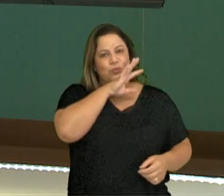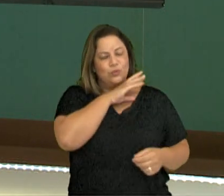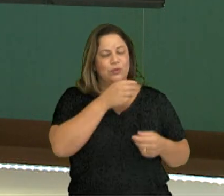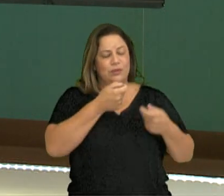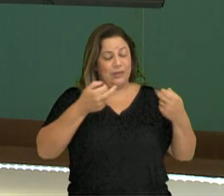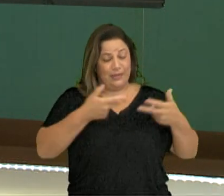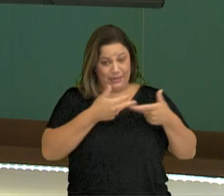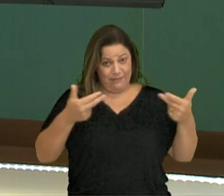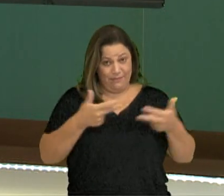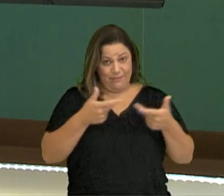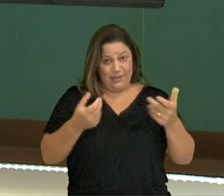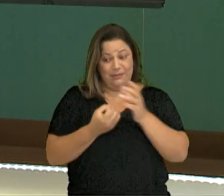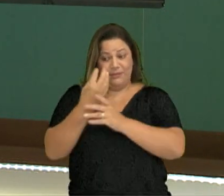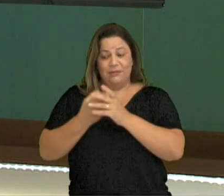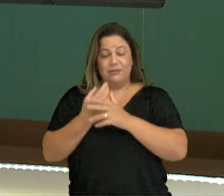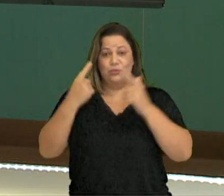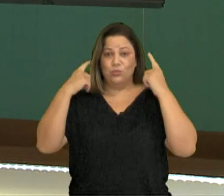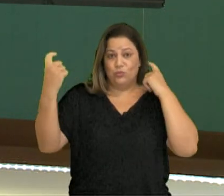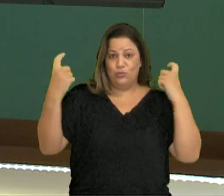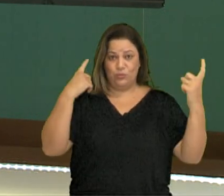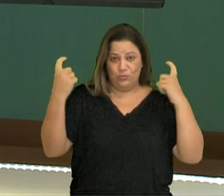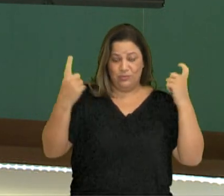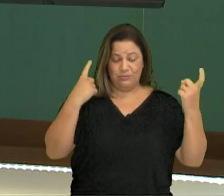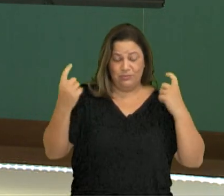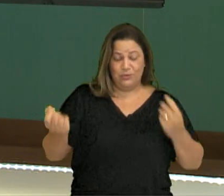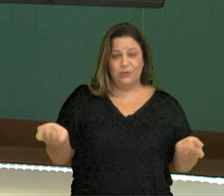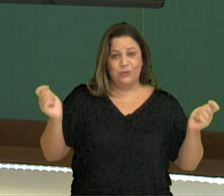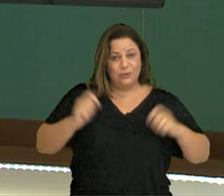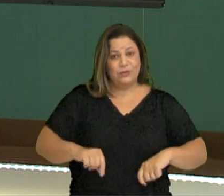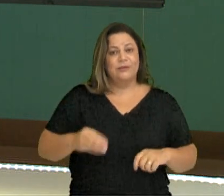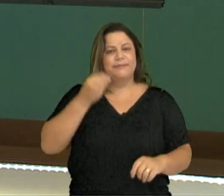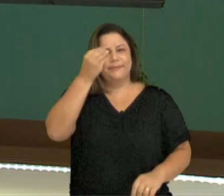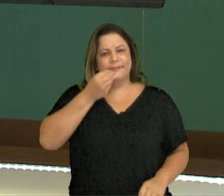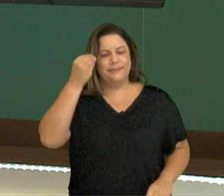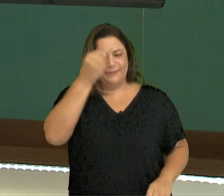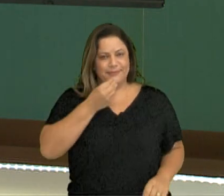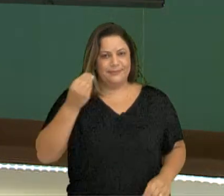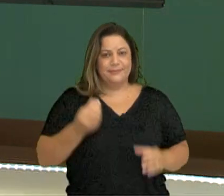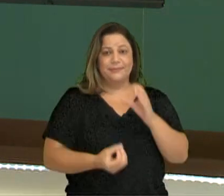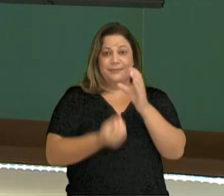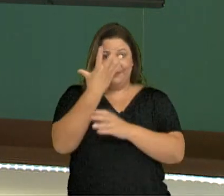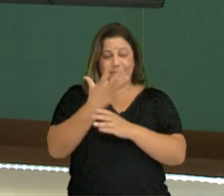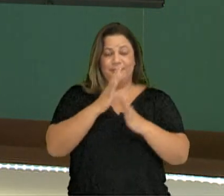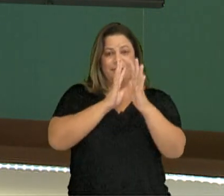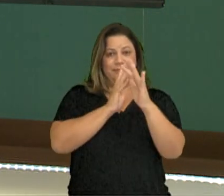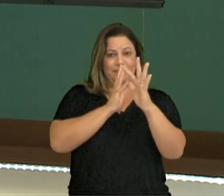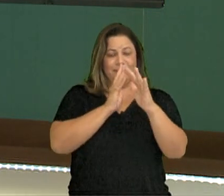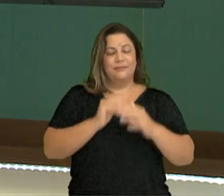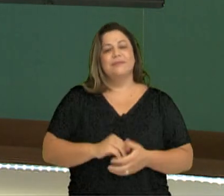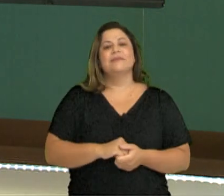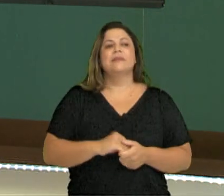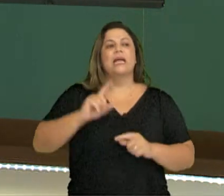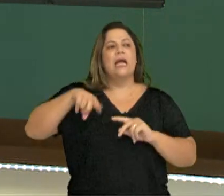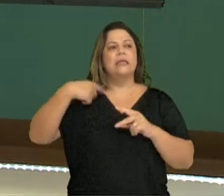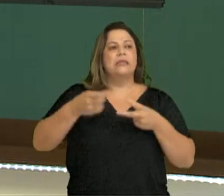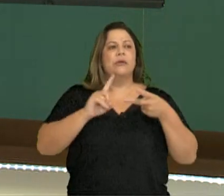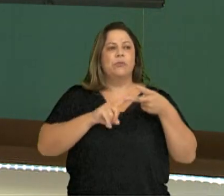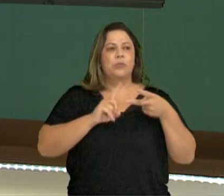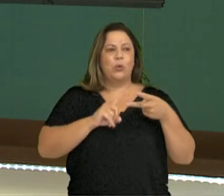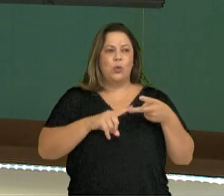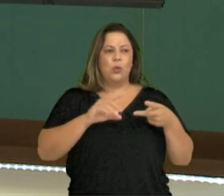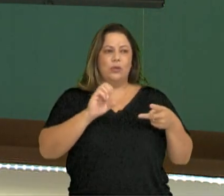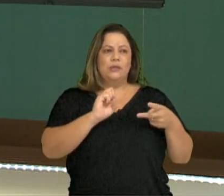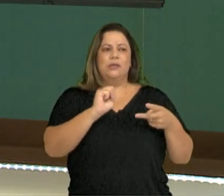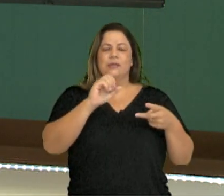a partir dessa experimentação, né, sonora, surge a flauta. E depois temos aí o saxofone. Quem